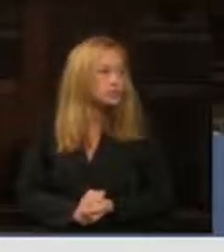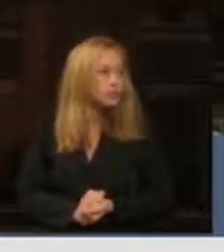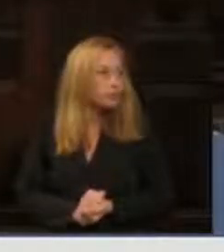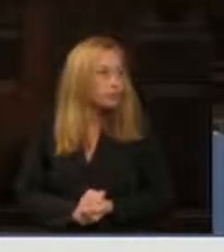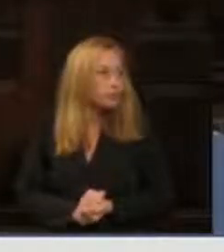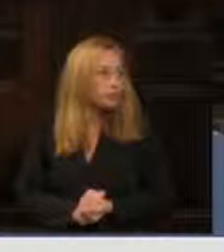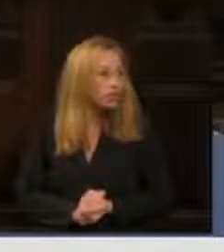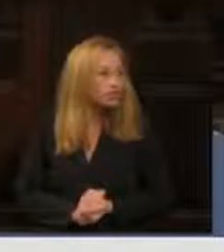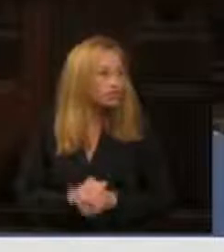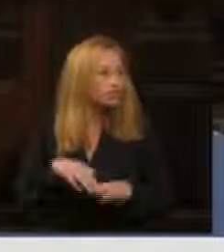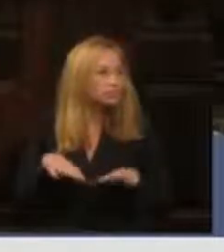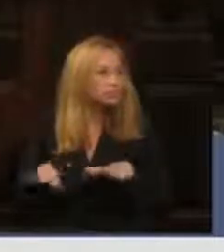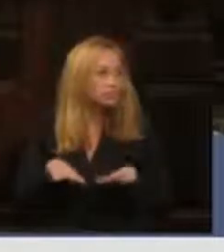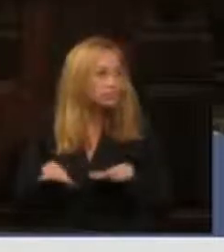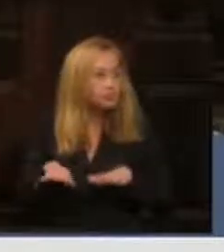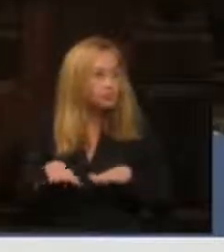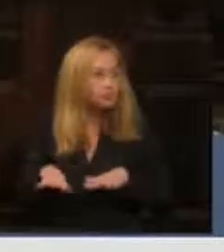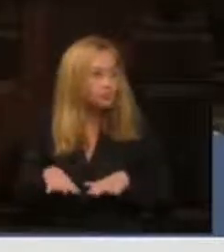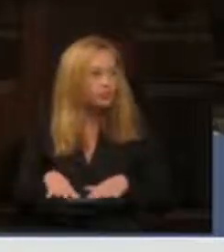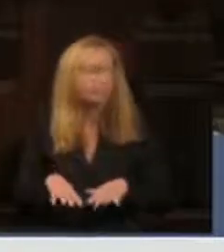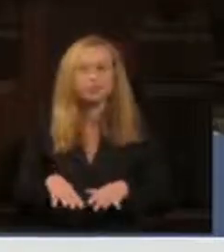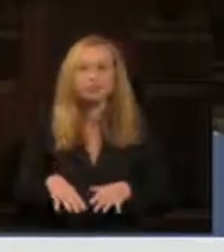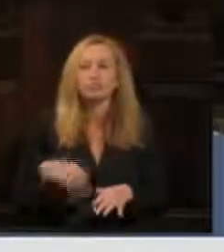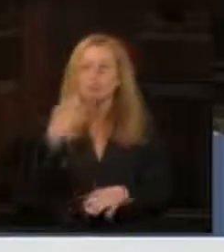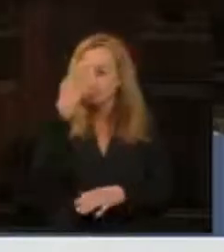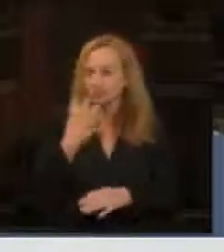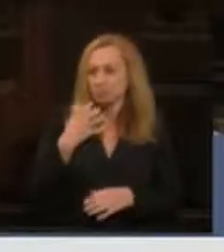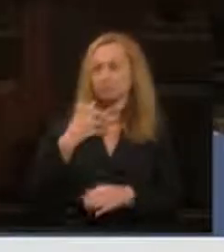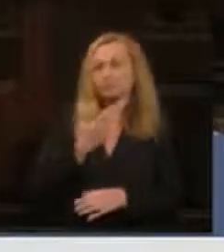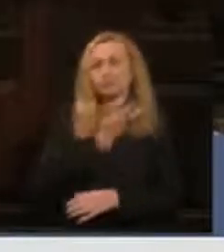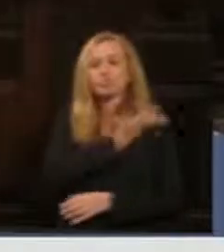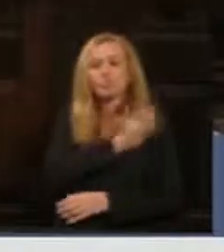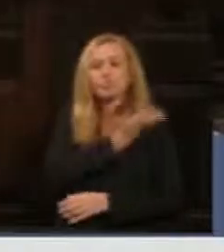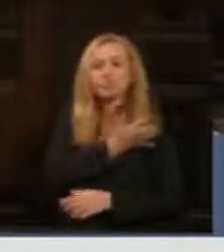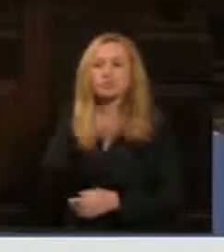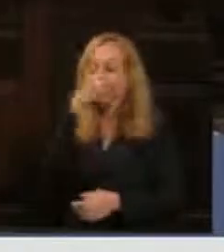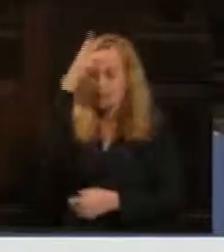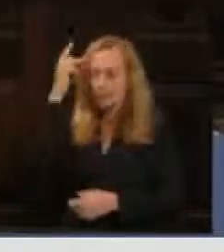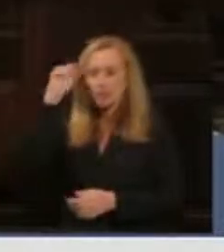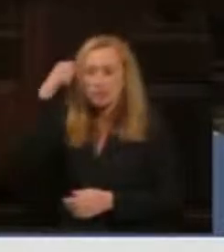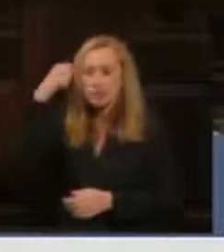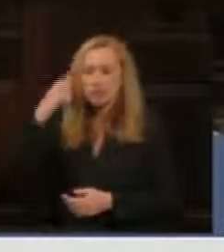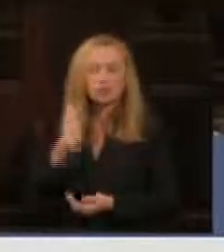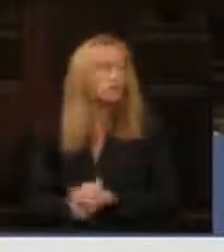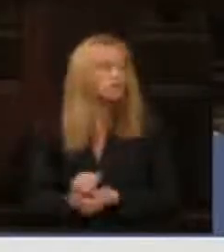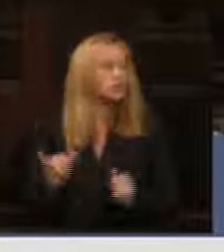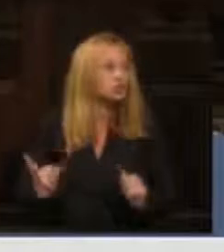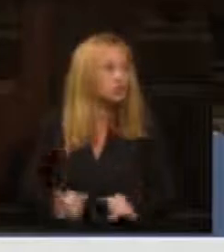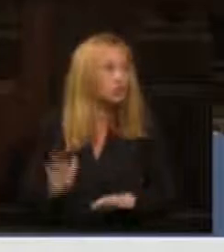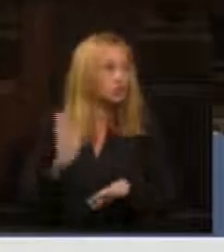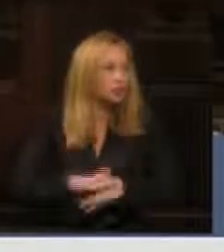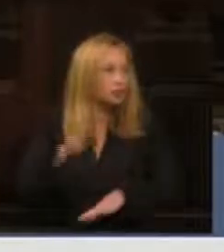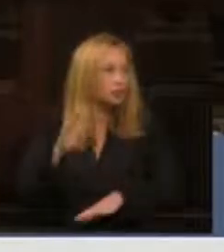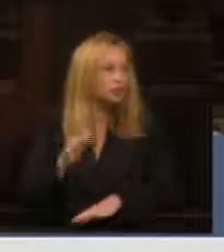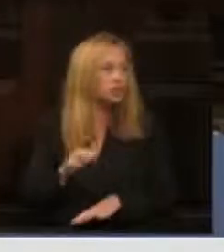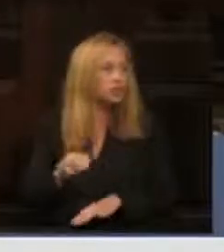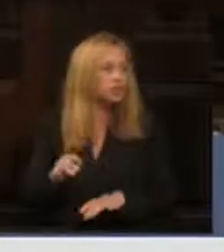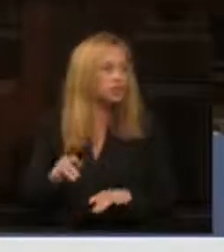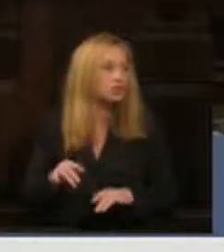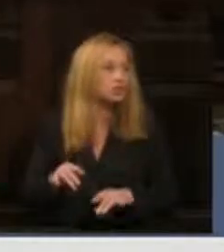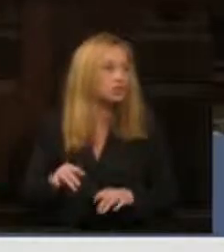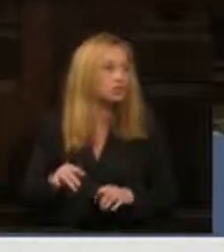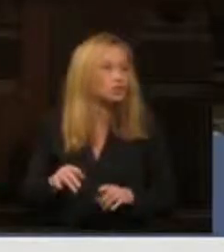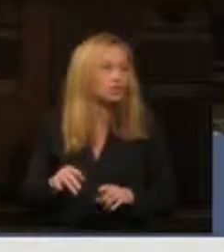uma manifestação hoje grave do racismo. Pessoas negras sofrem mais com a violência